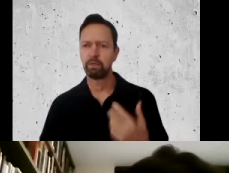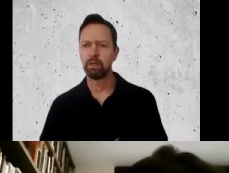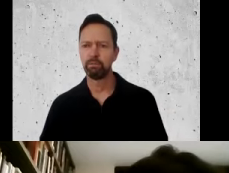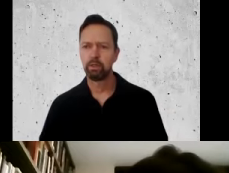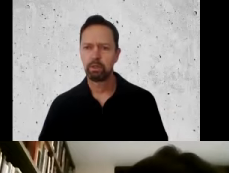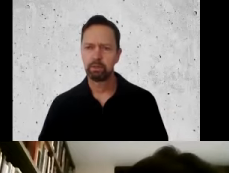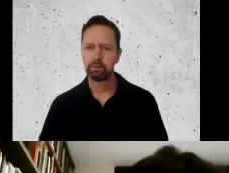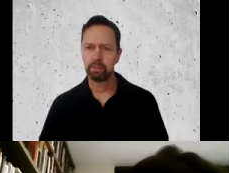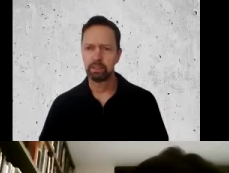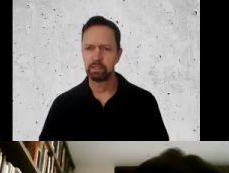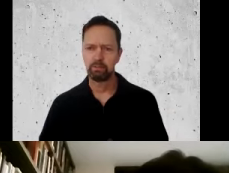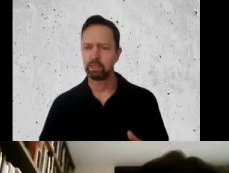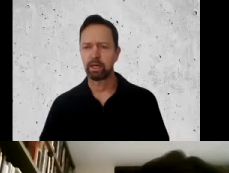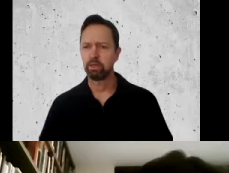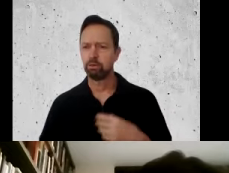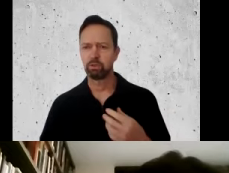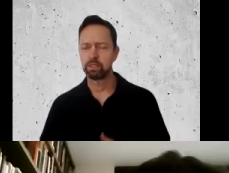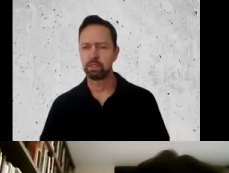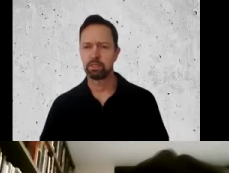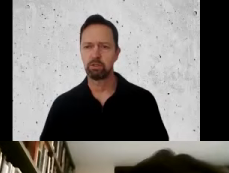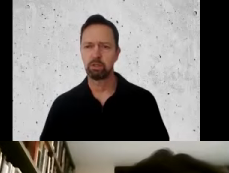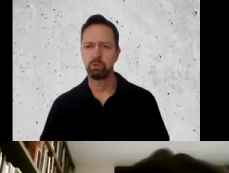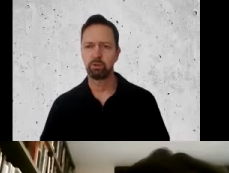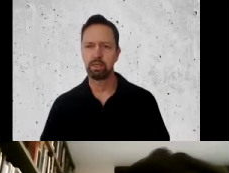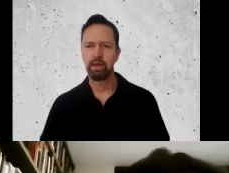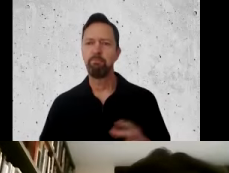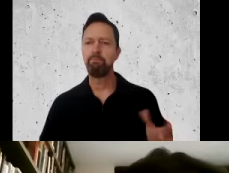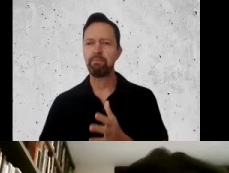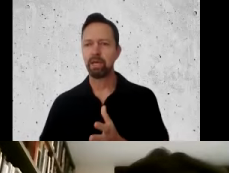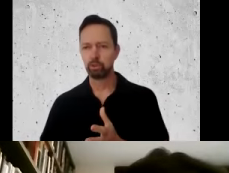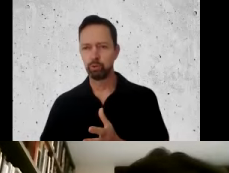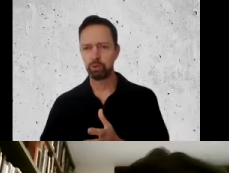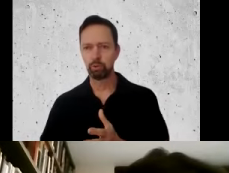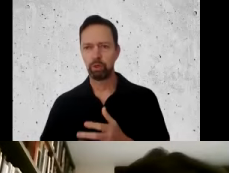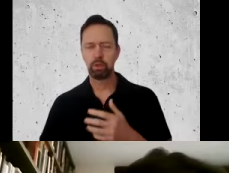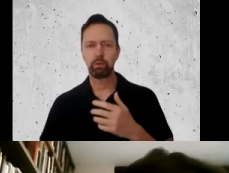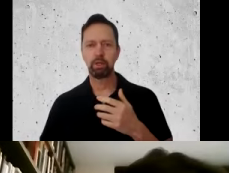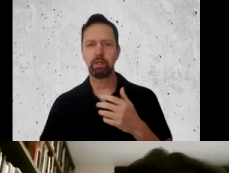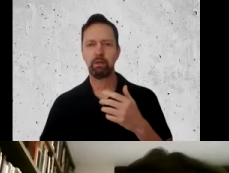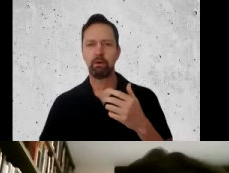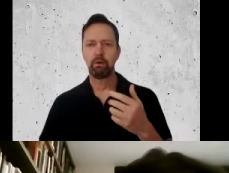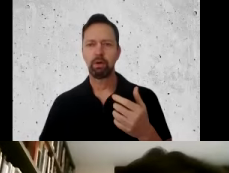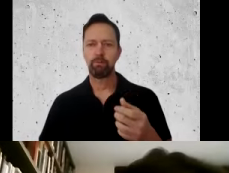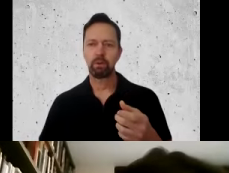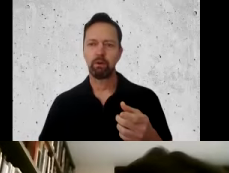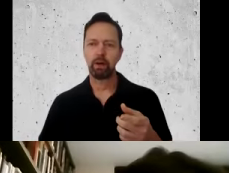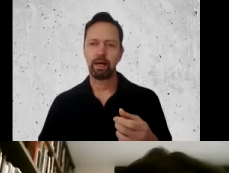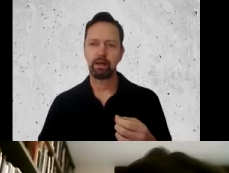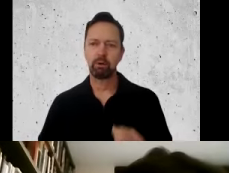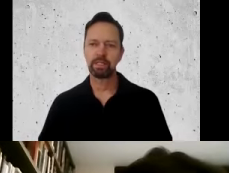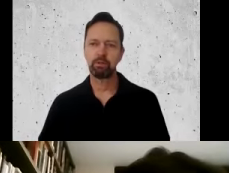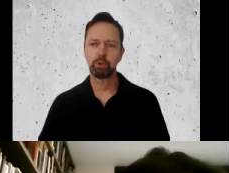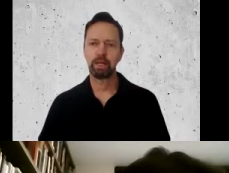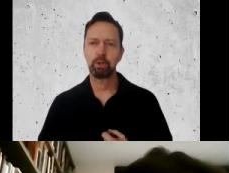análise. Análise de mercado, de concentração, esse tipo de coisa, bem mais útil do que